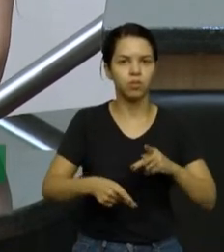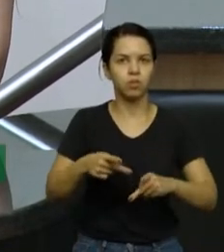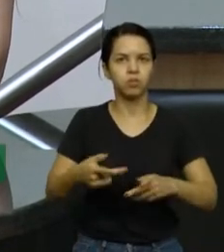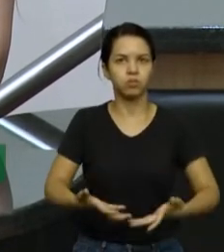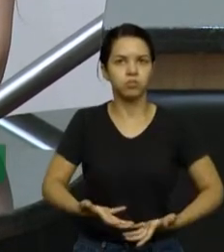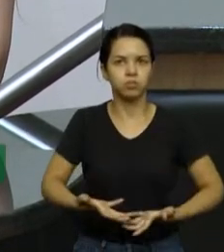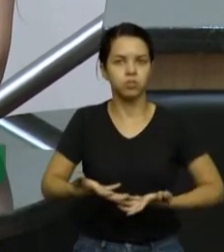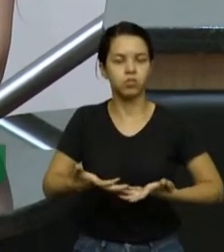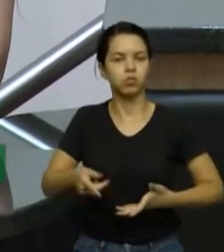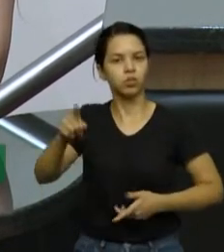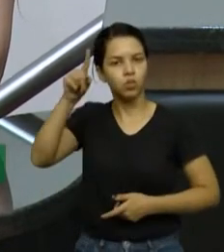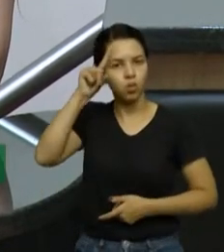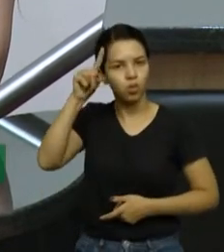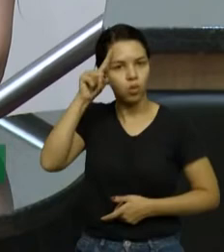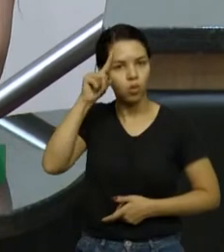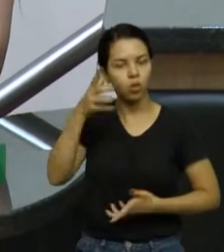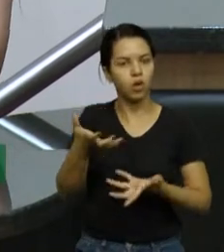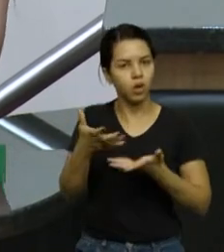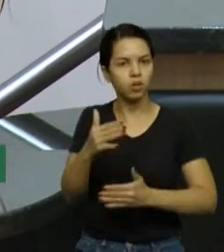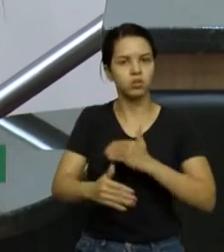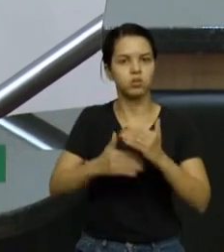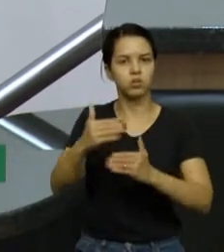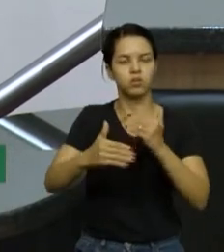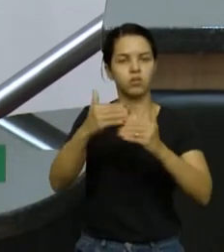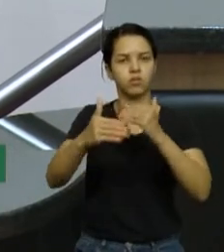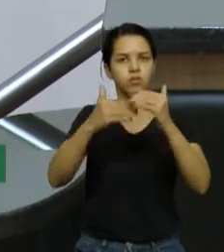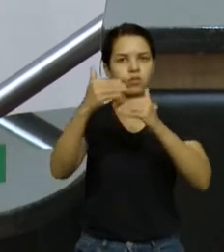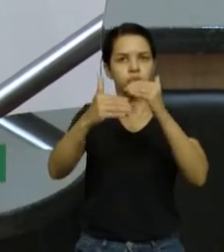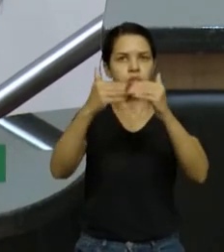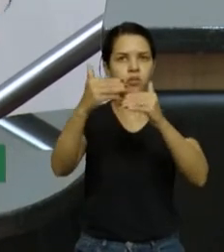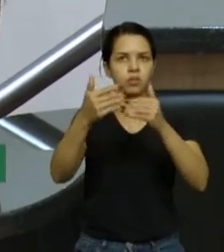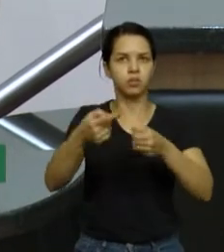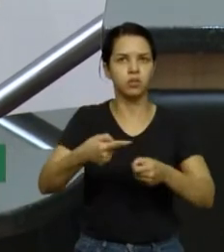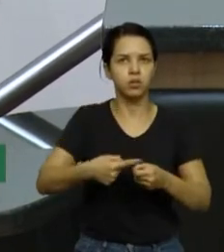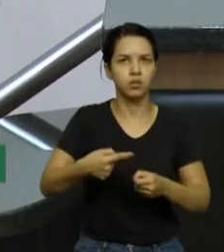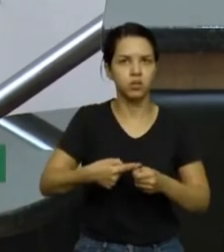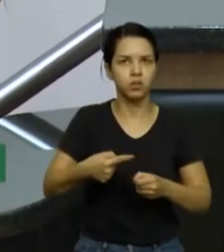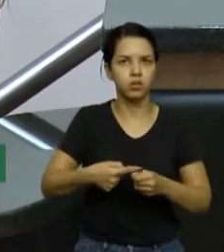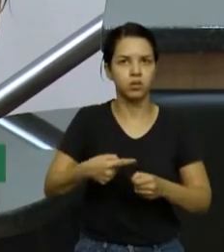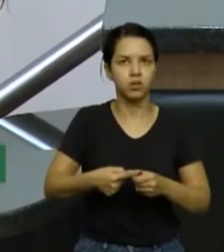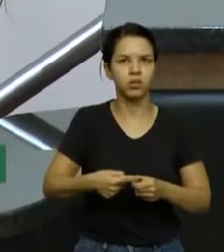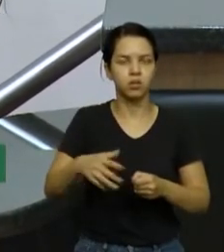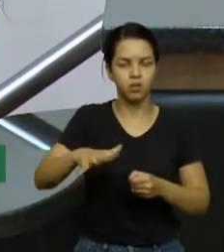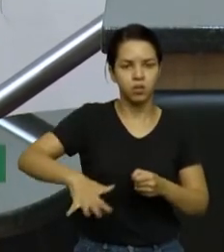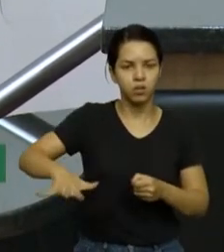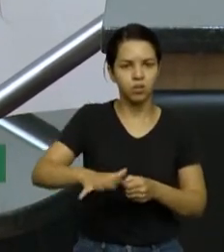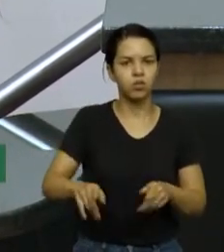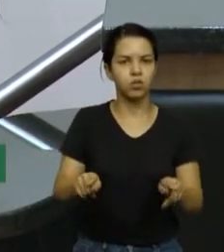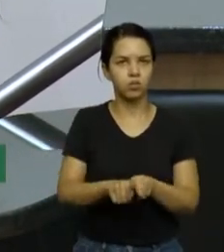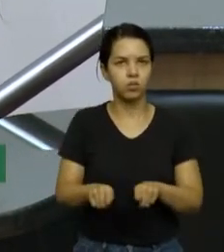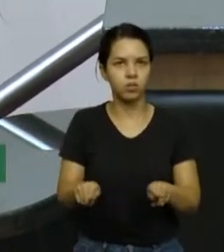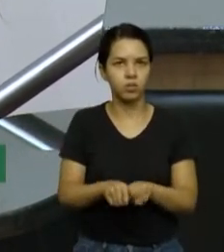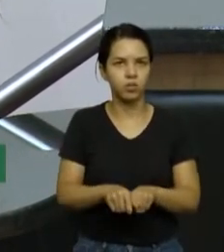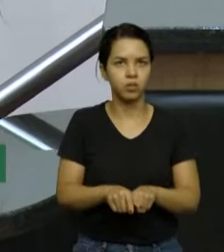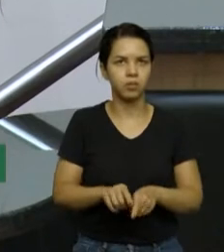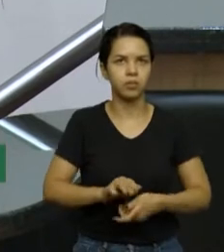busca todos os dias o desenvolvimento da nossa cidade e da nossa região também. Nós